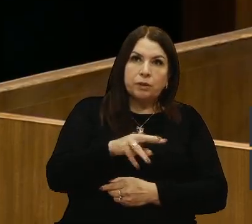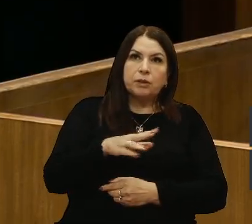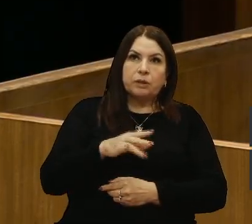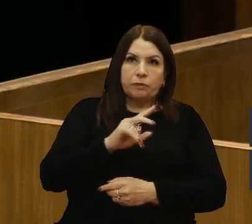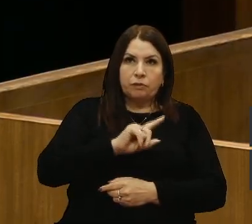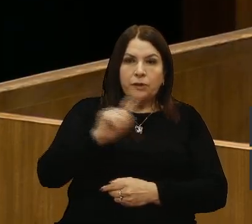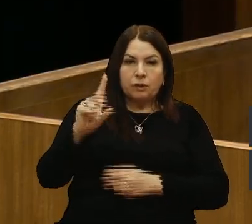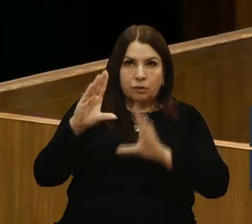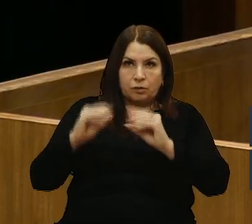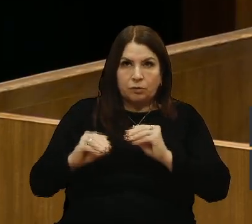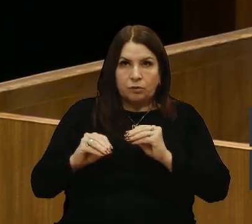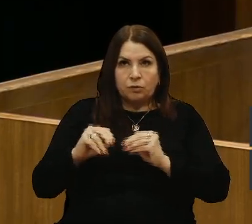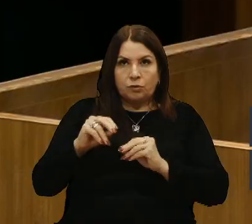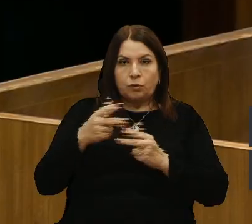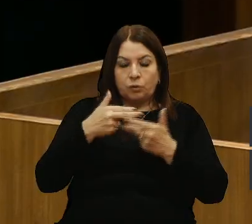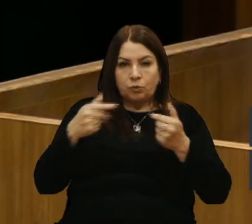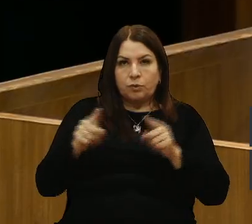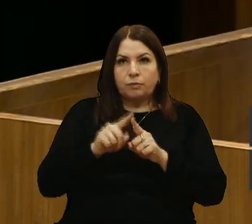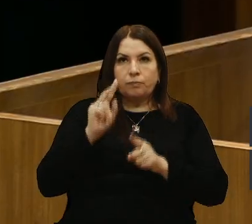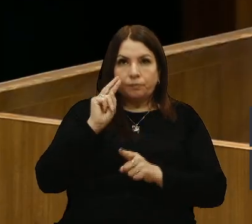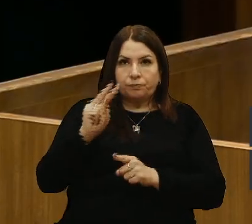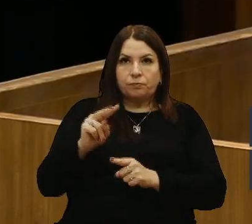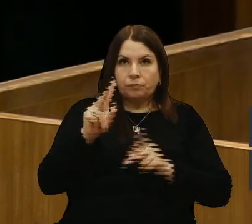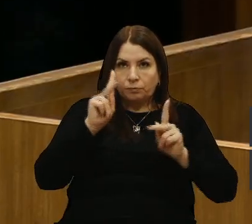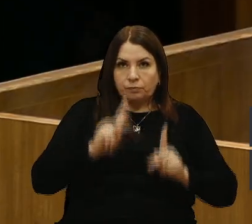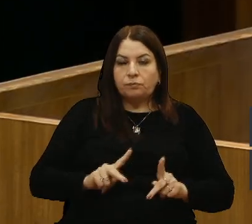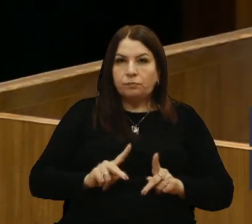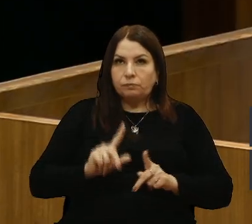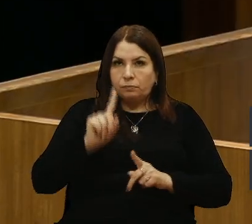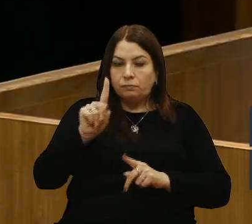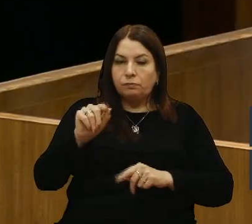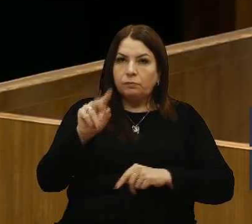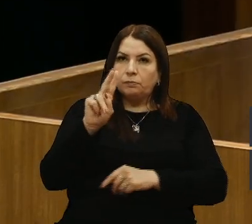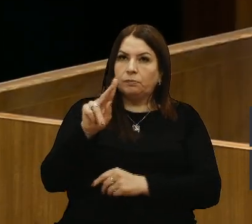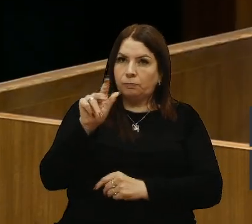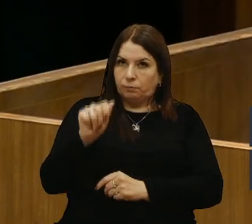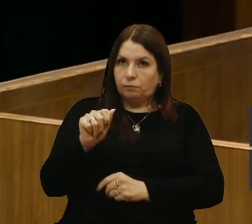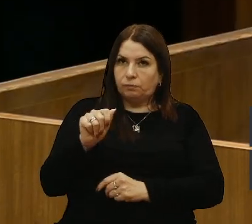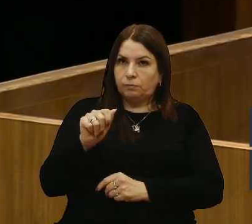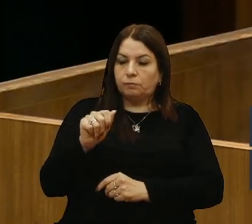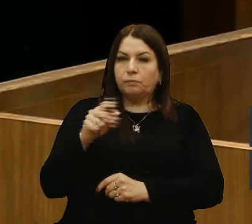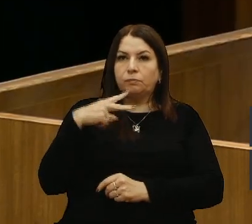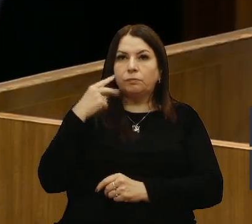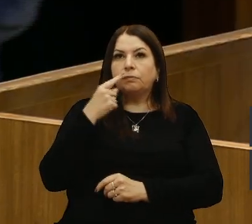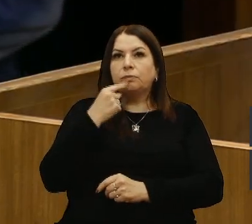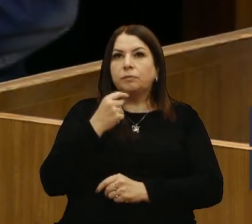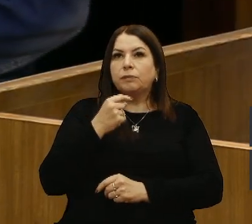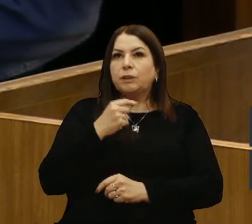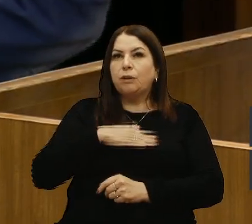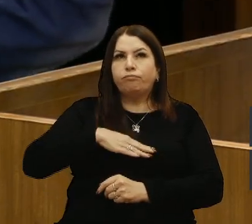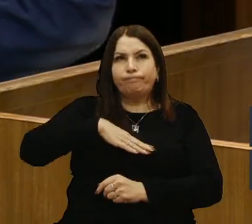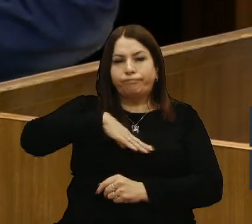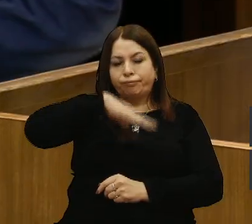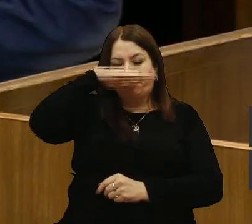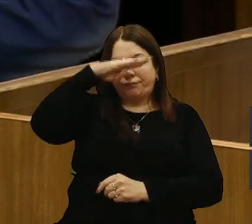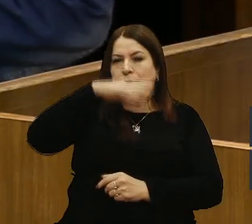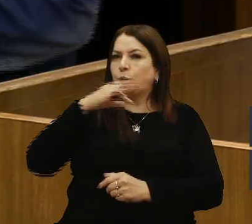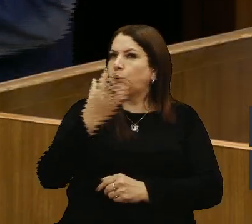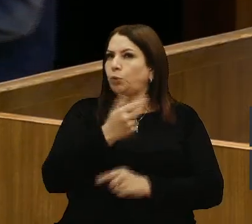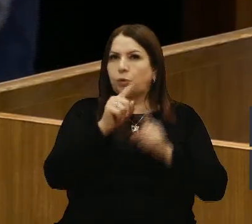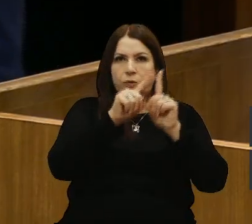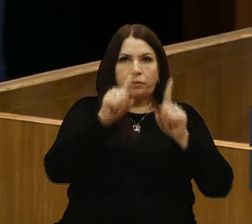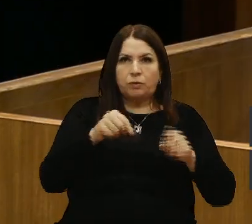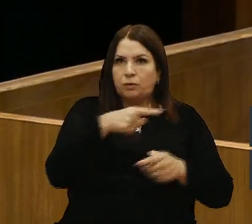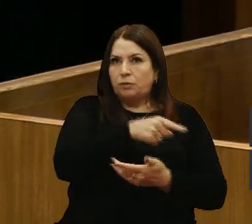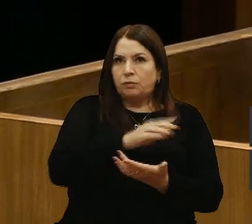várias noites. Outra coisa que eu vi, as pessoas que estão na UPA lá, vereadora Rose, estão sobrecarregadas. Todos os servidores estão